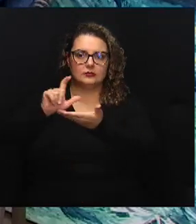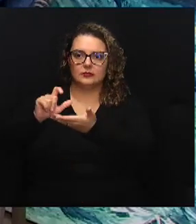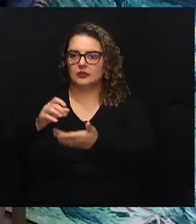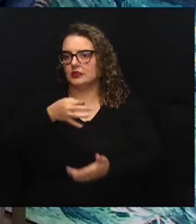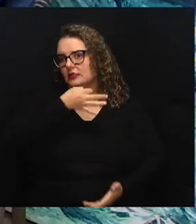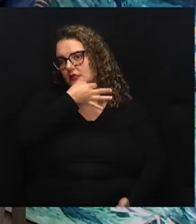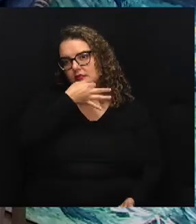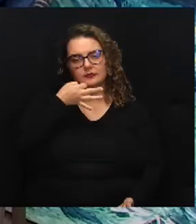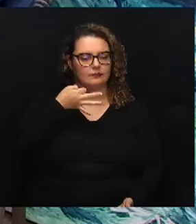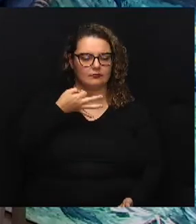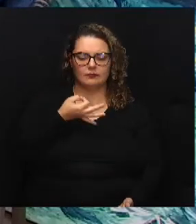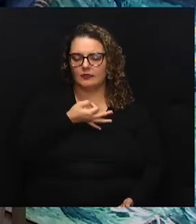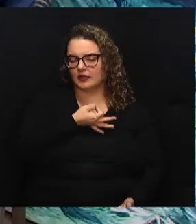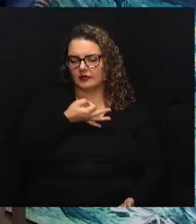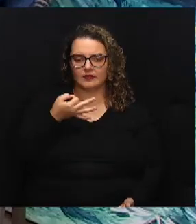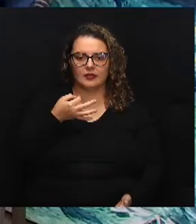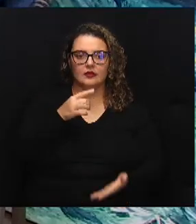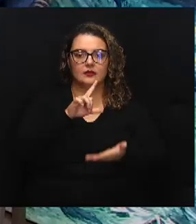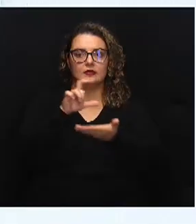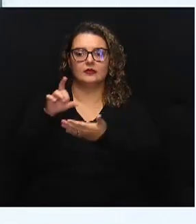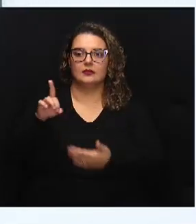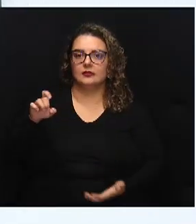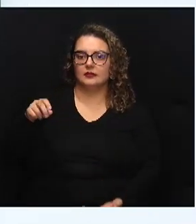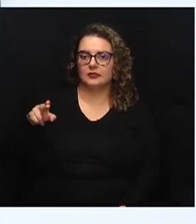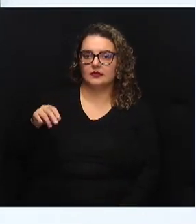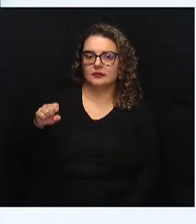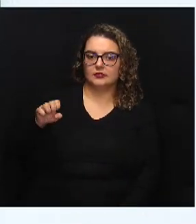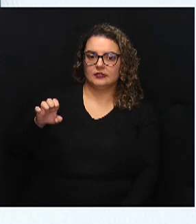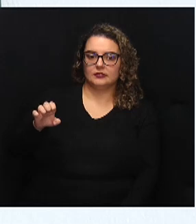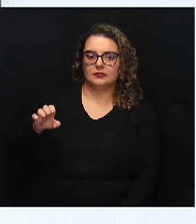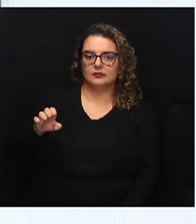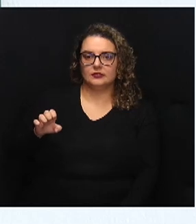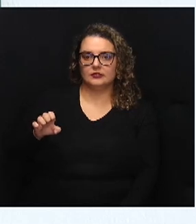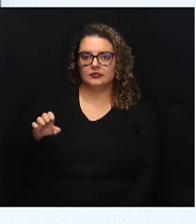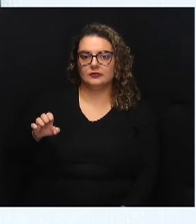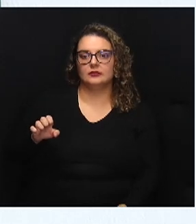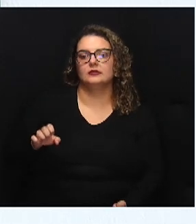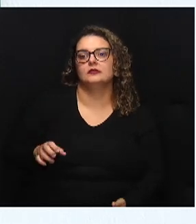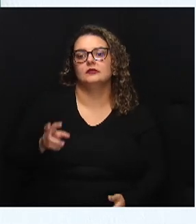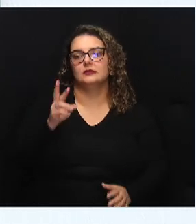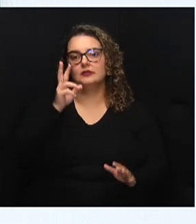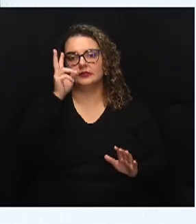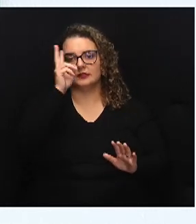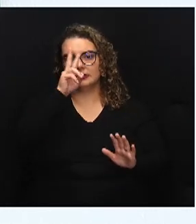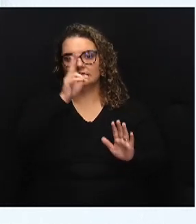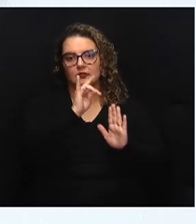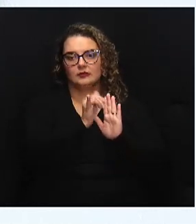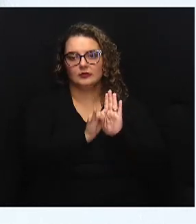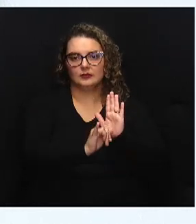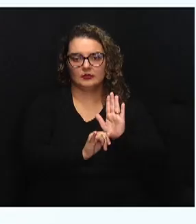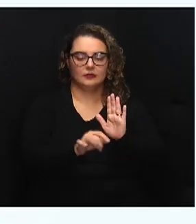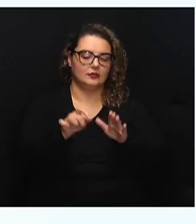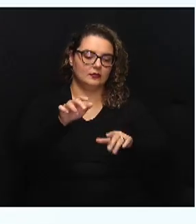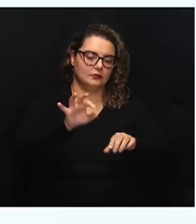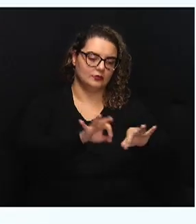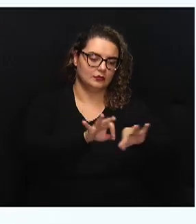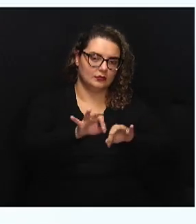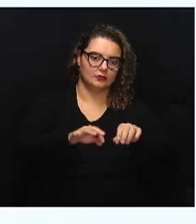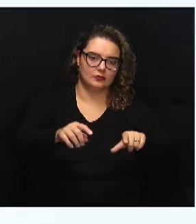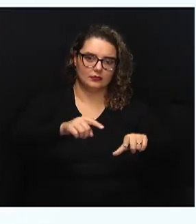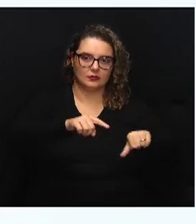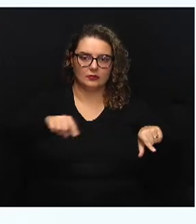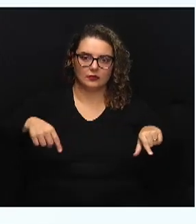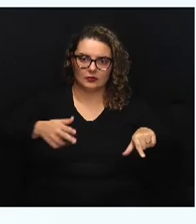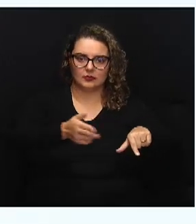excelentes, magníficas fotografias da Denise Jardim, na documentação da minha performance